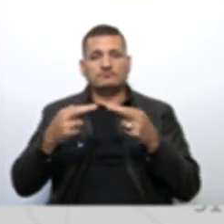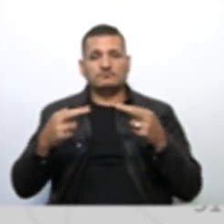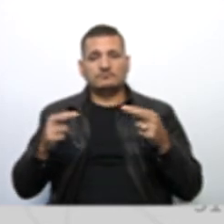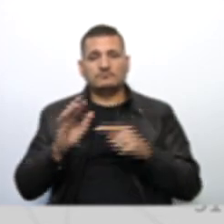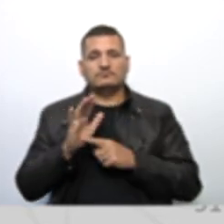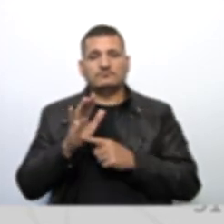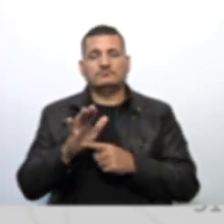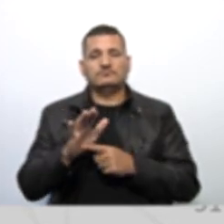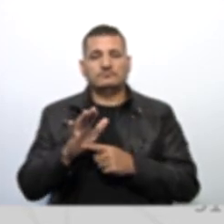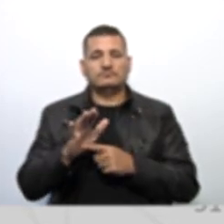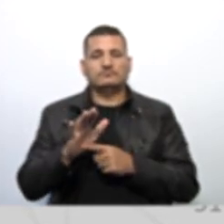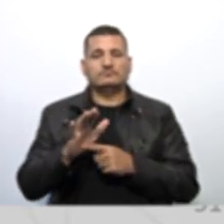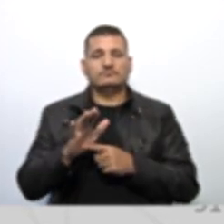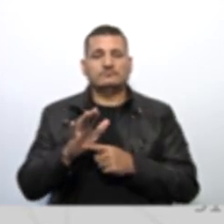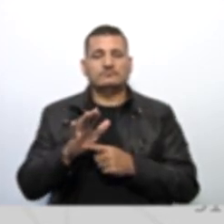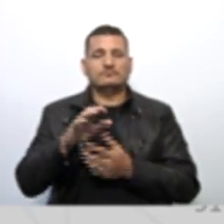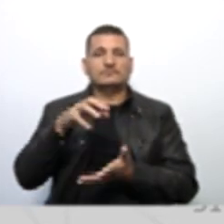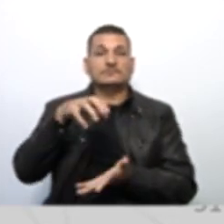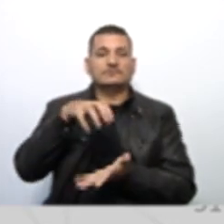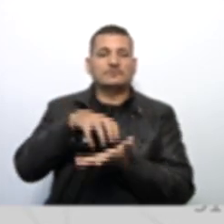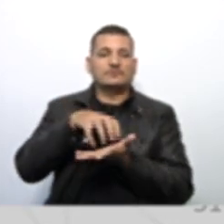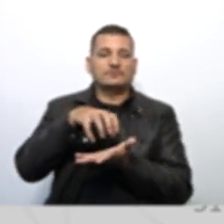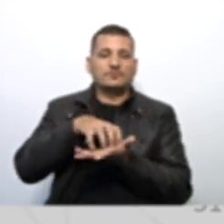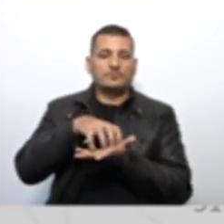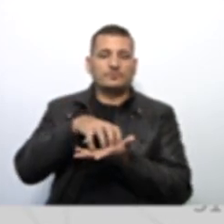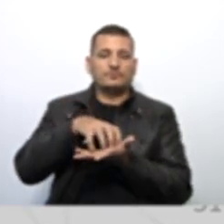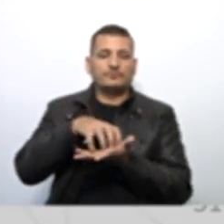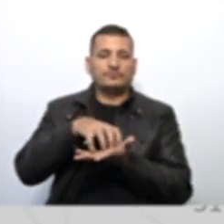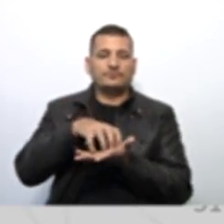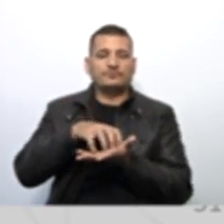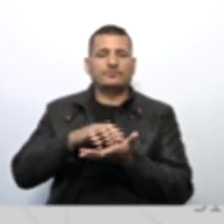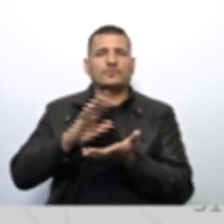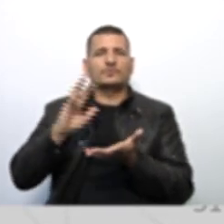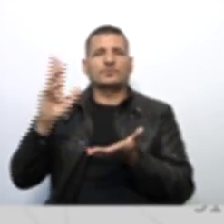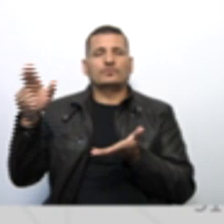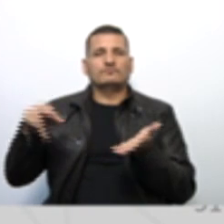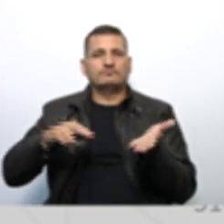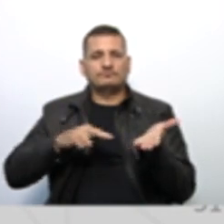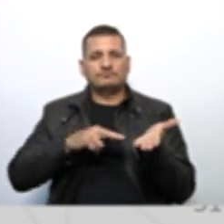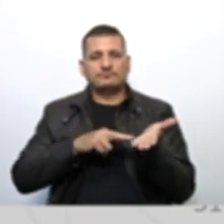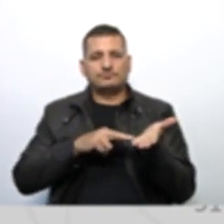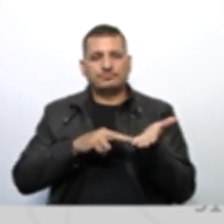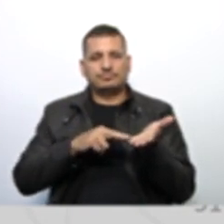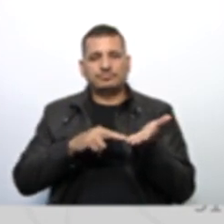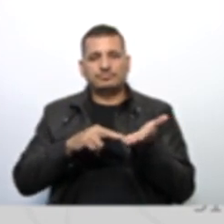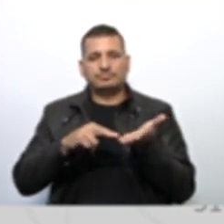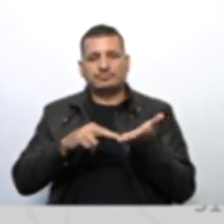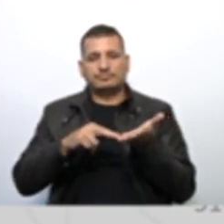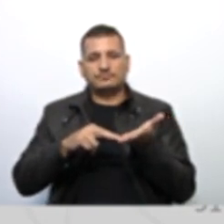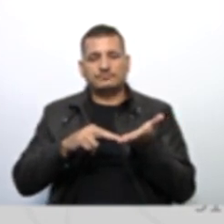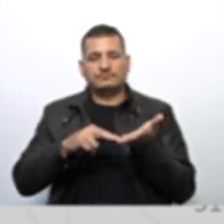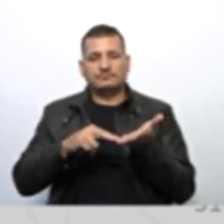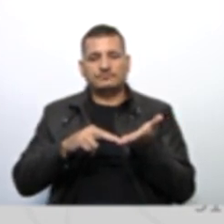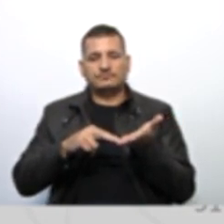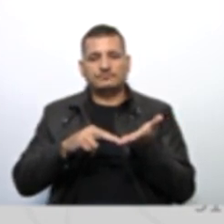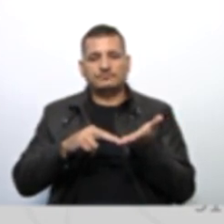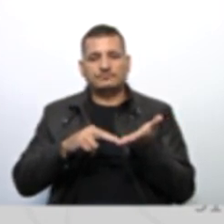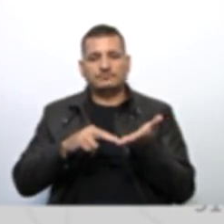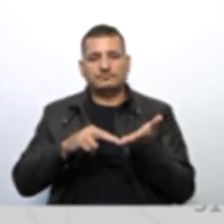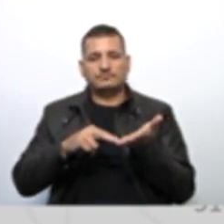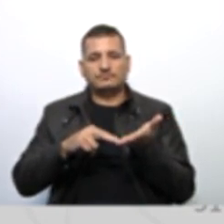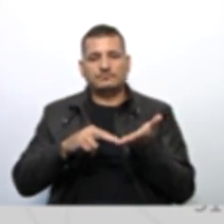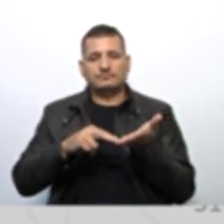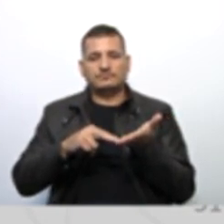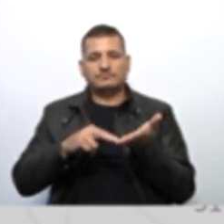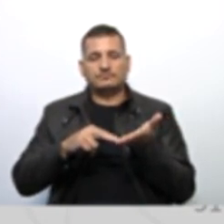um ponto central de conexão. Todas as estações estão conectadas neste ponto, e uma estação